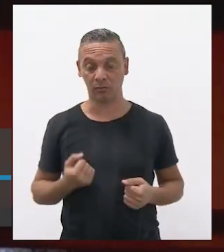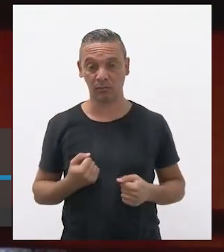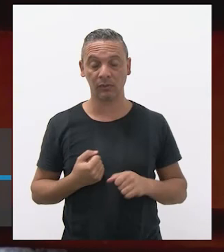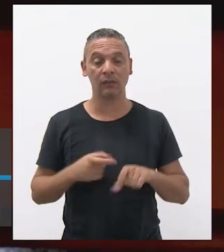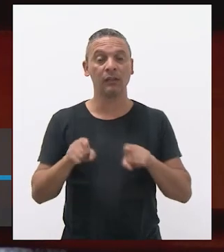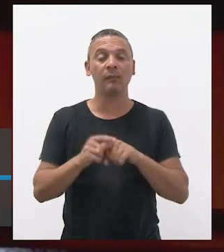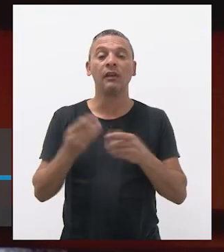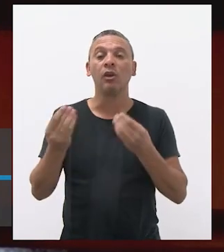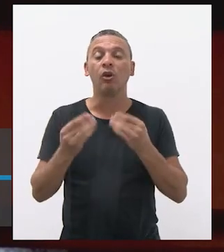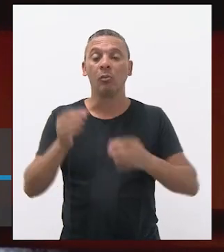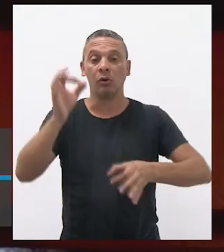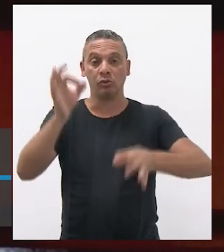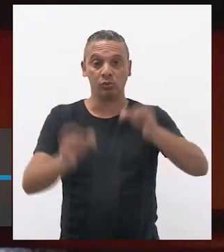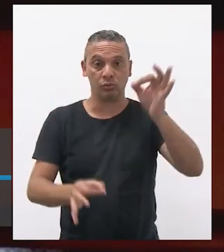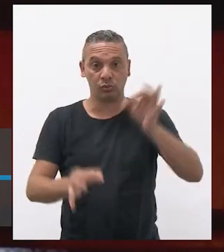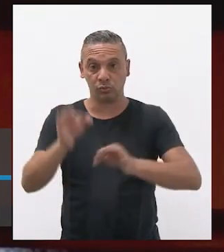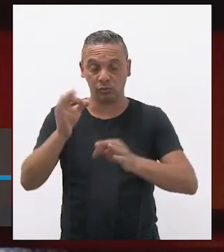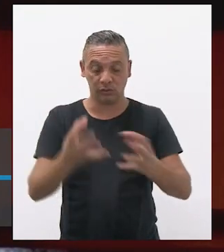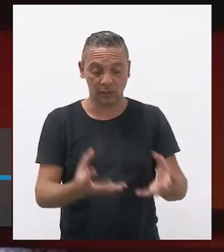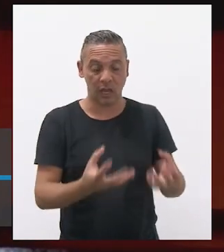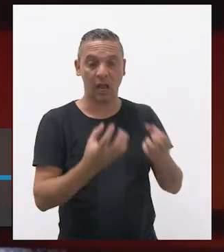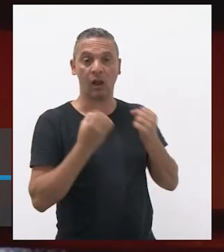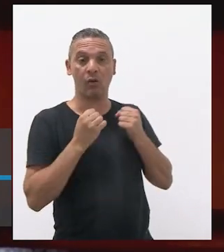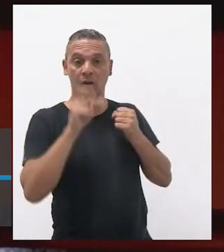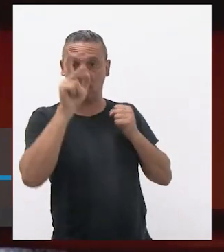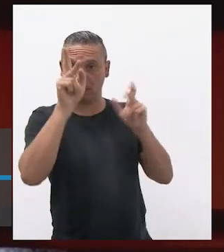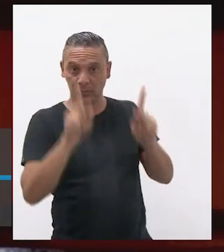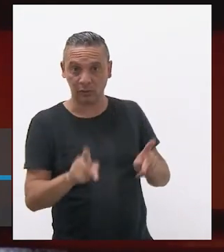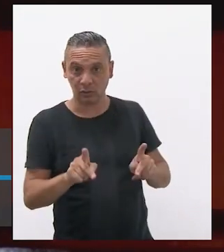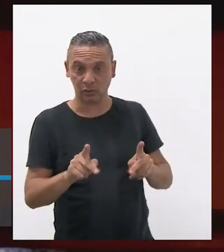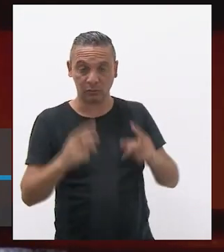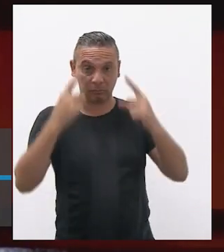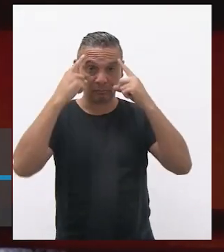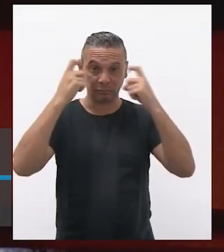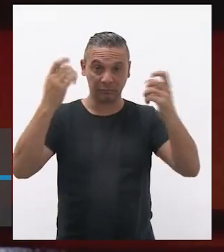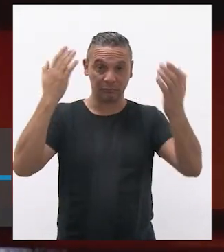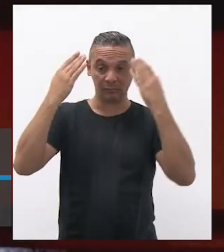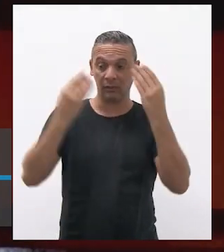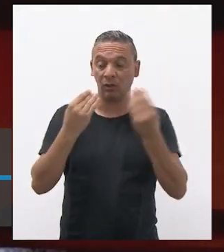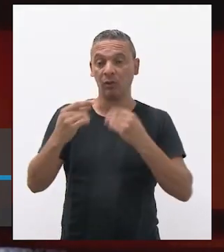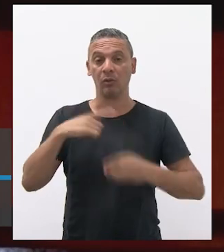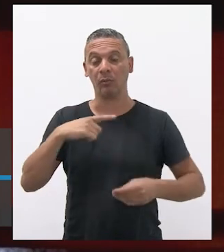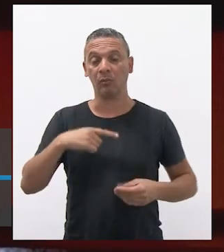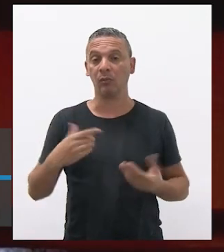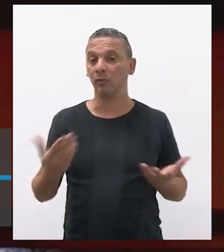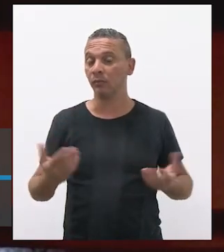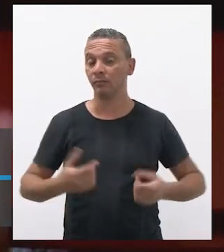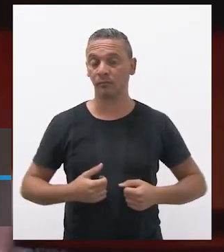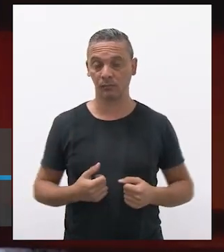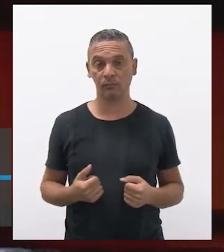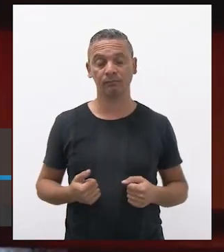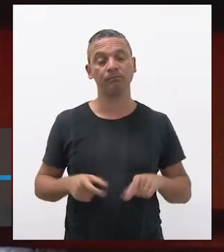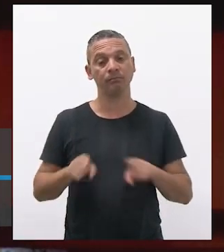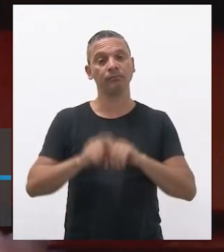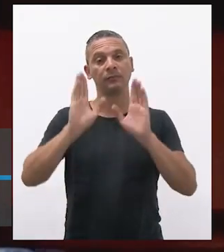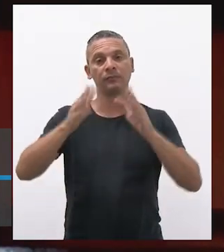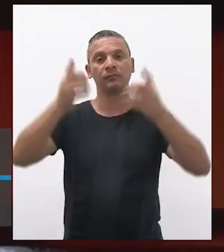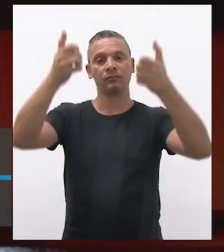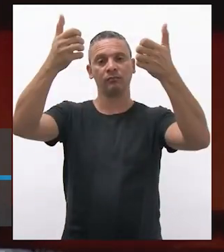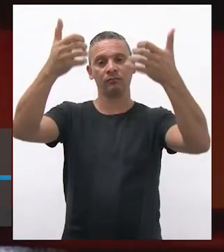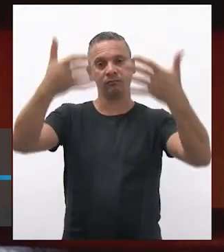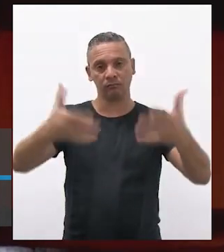psicológica, né? E só para finalizar a minha fala e também deixar um momento de interação,